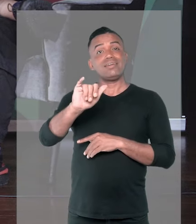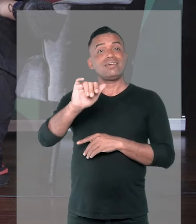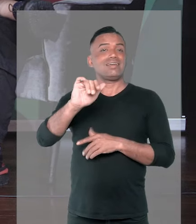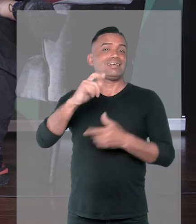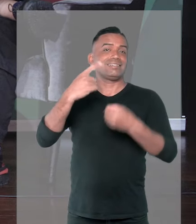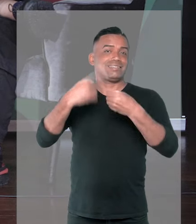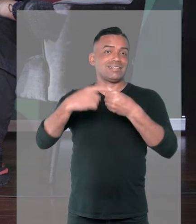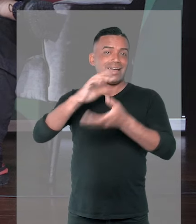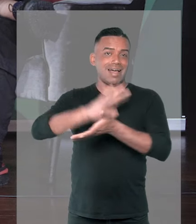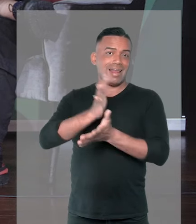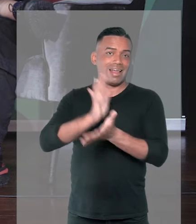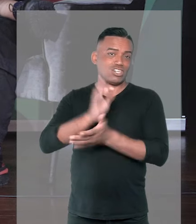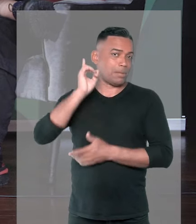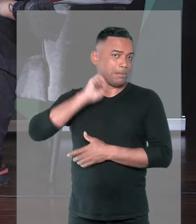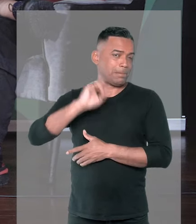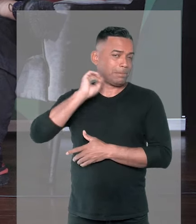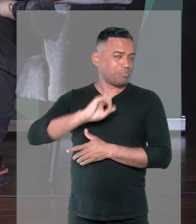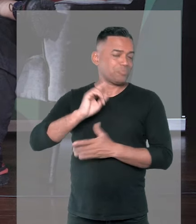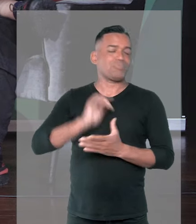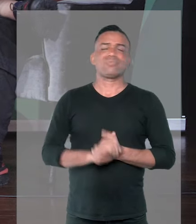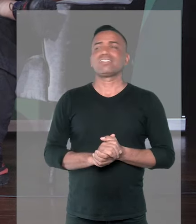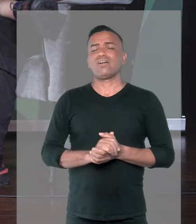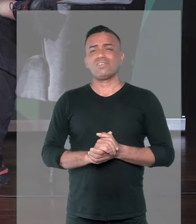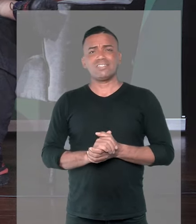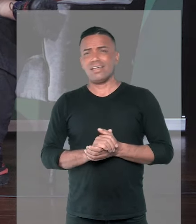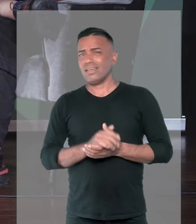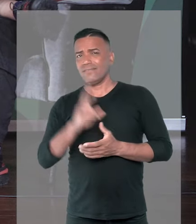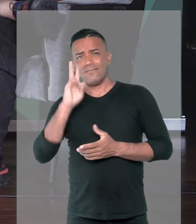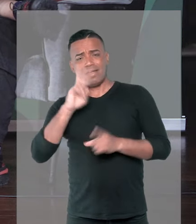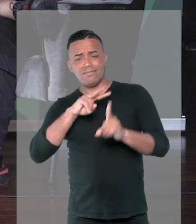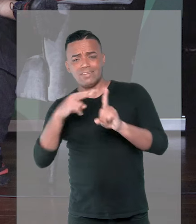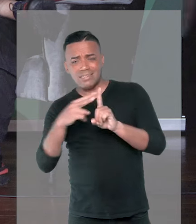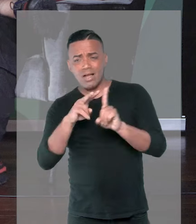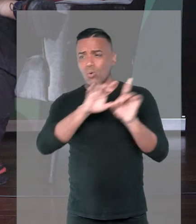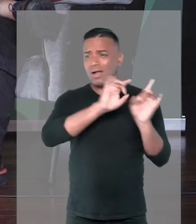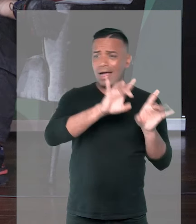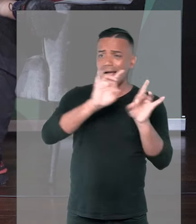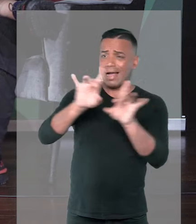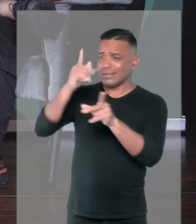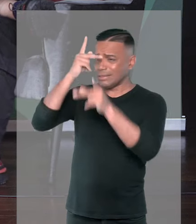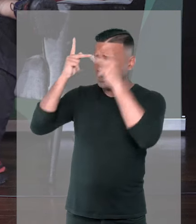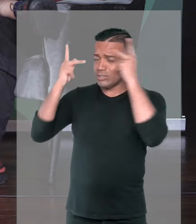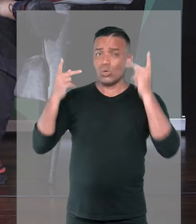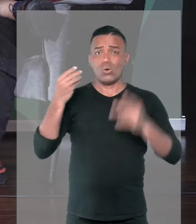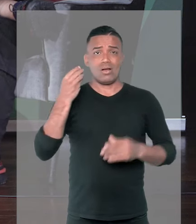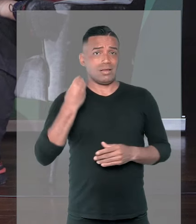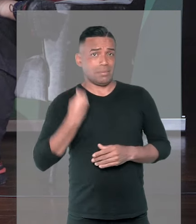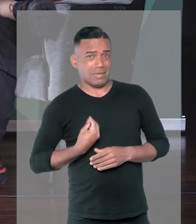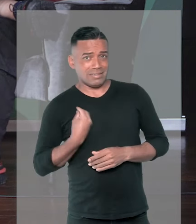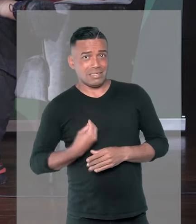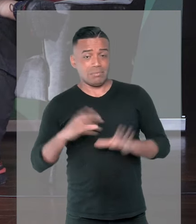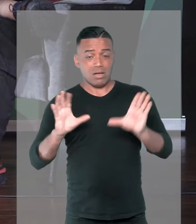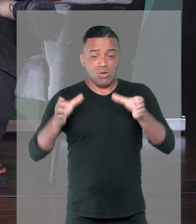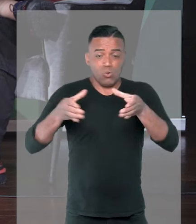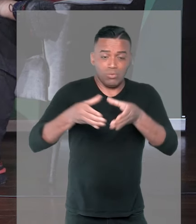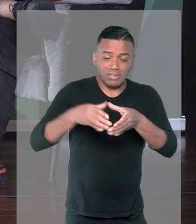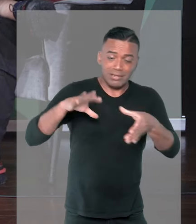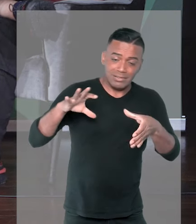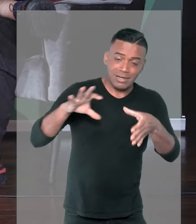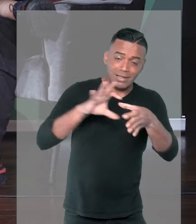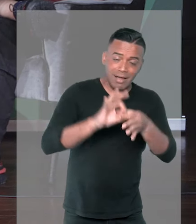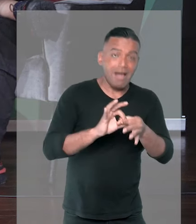você prestar atenção e cuidar de olhar para as perspectivas de cada pessoa que participa de uma comunidade que tá associada a um produto